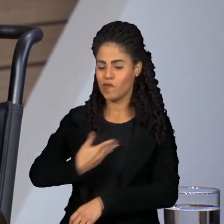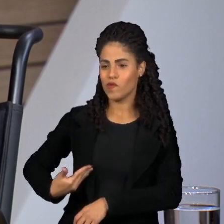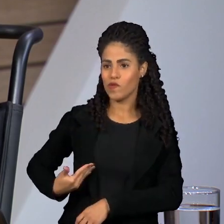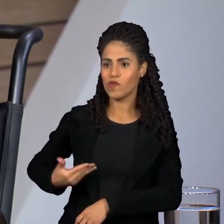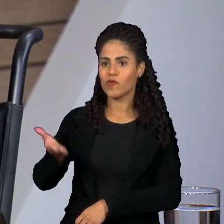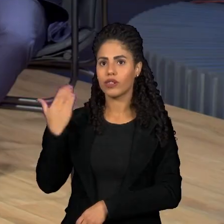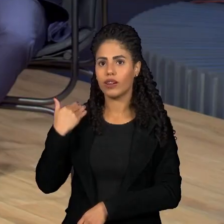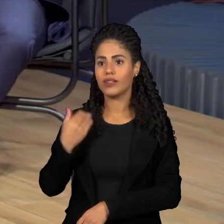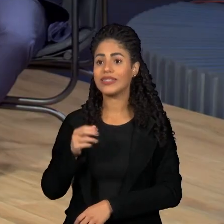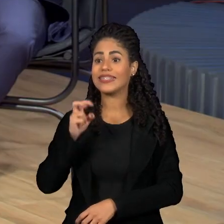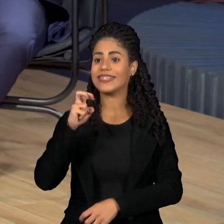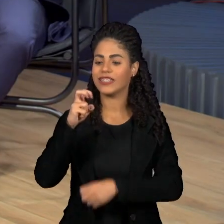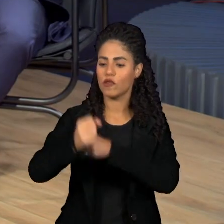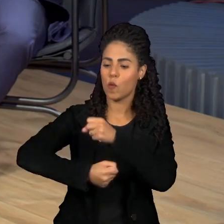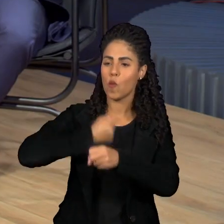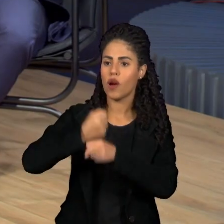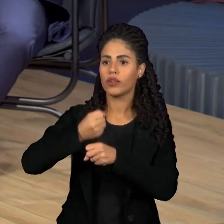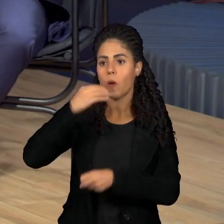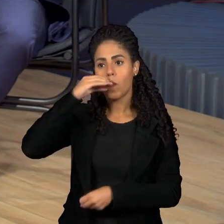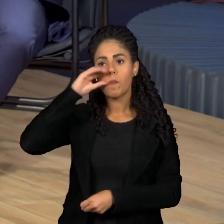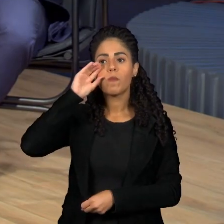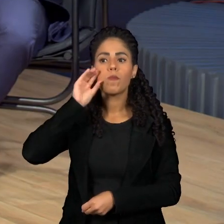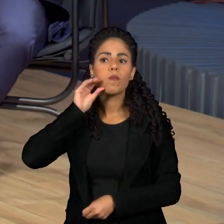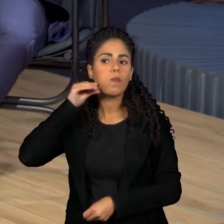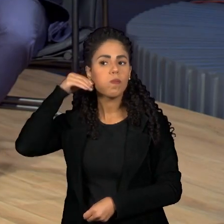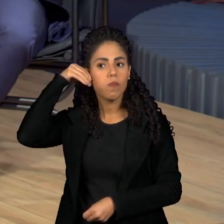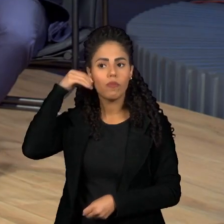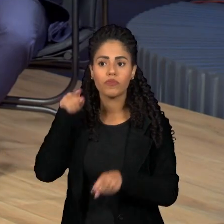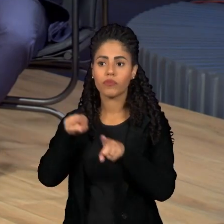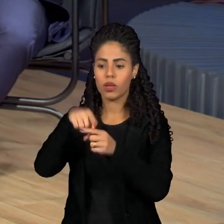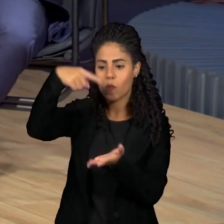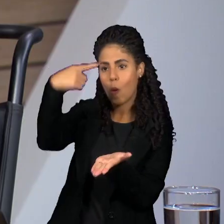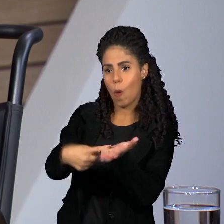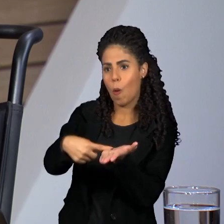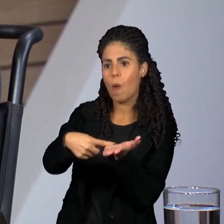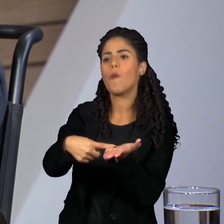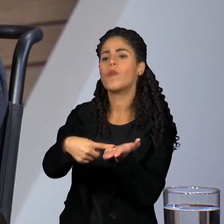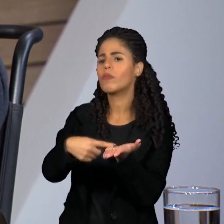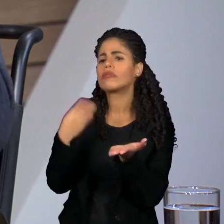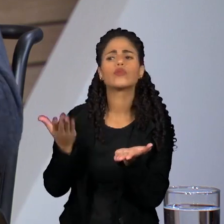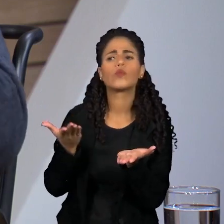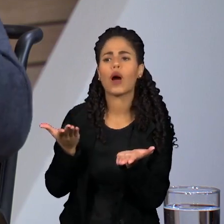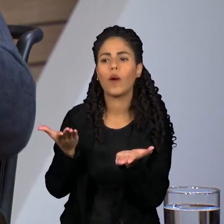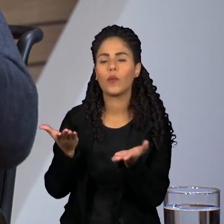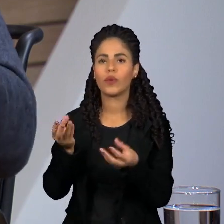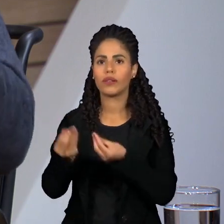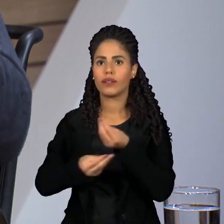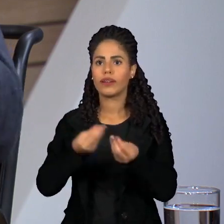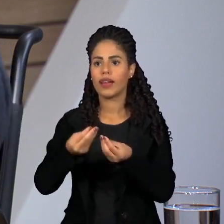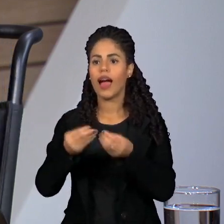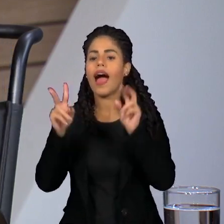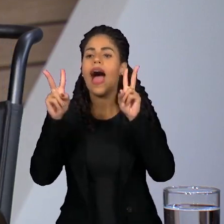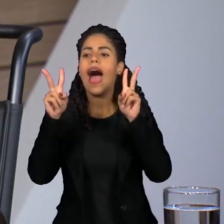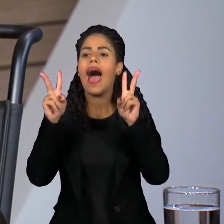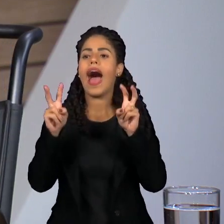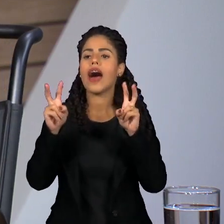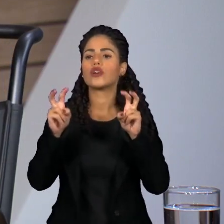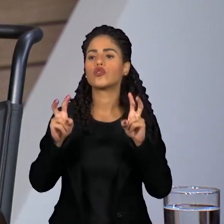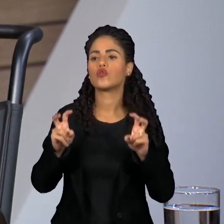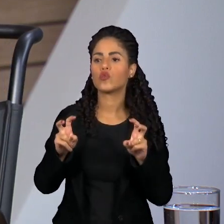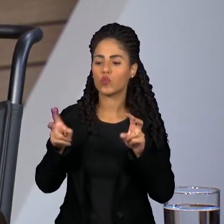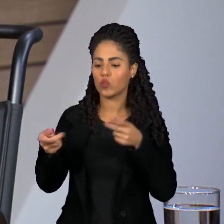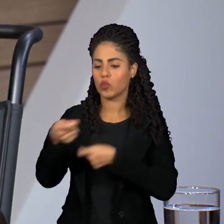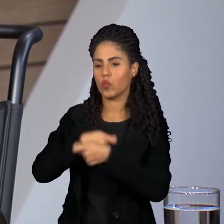dar os 5 anos para o Sarney e o compromisso do Centrão original era não entrar em assuntos que não fossem ordem